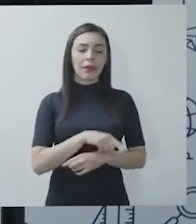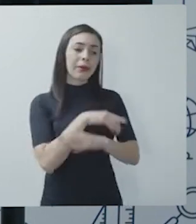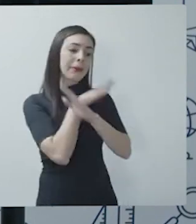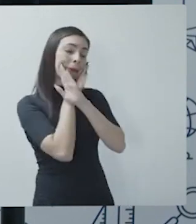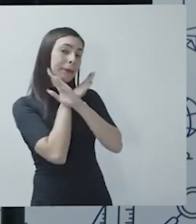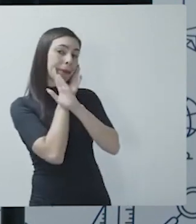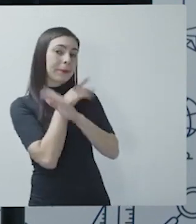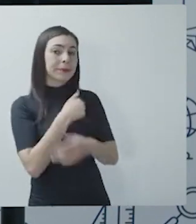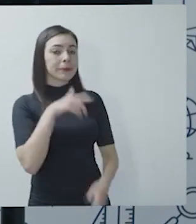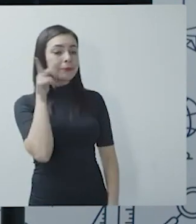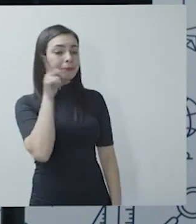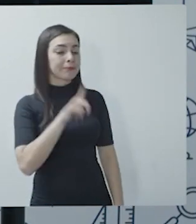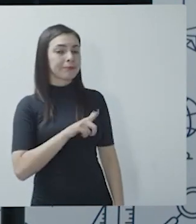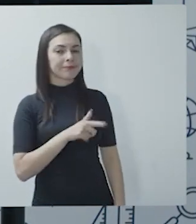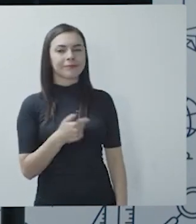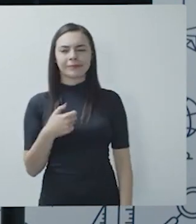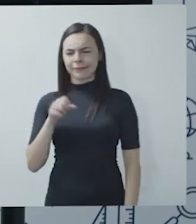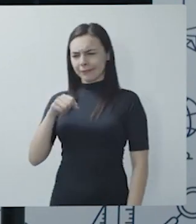estou ganhando.